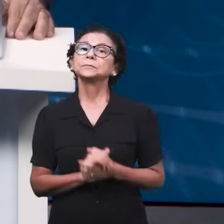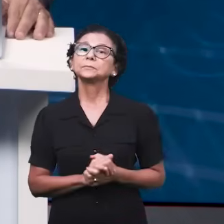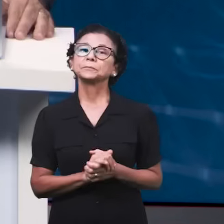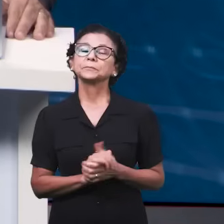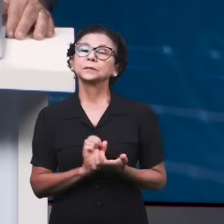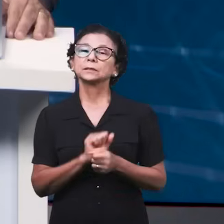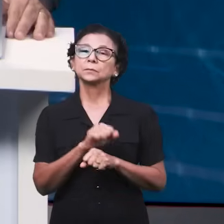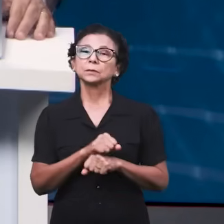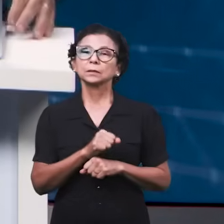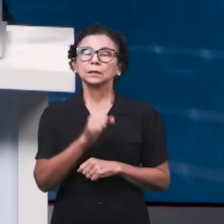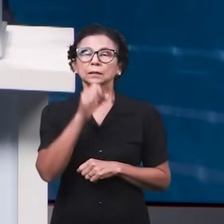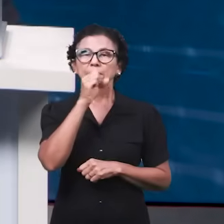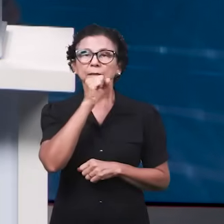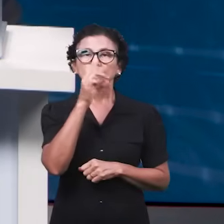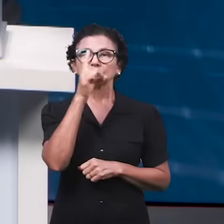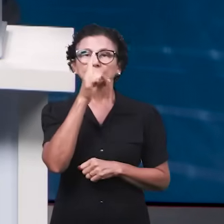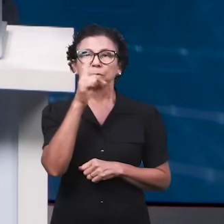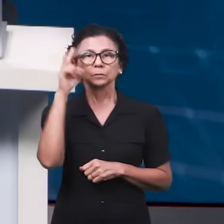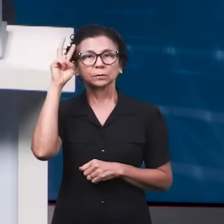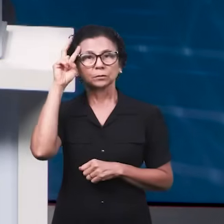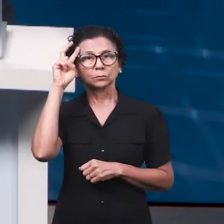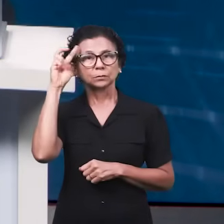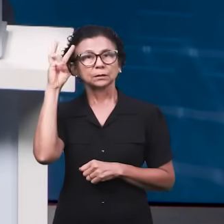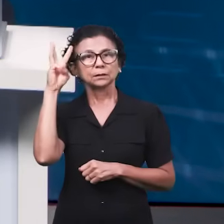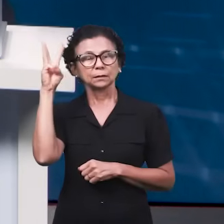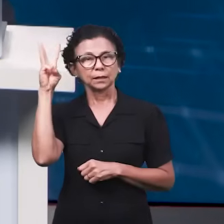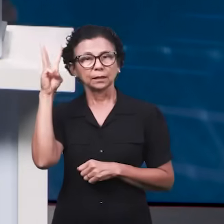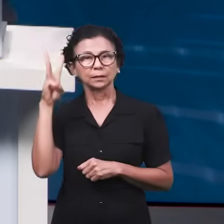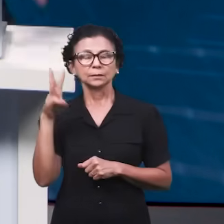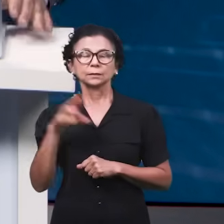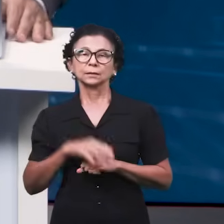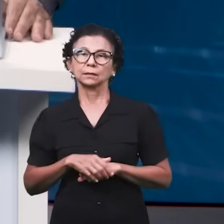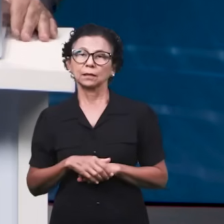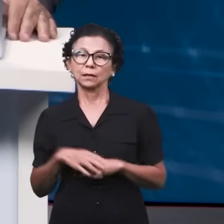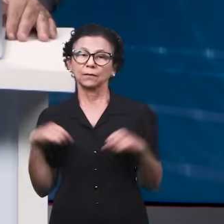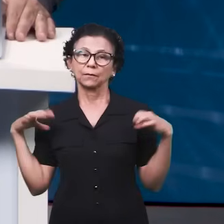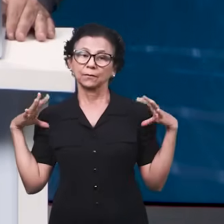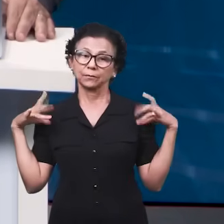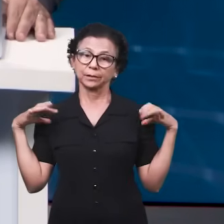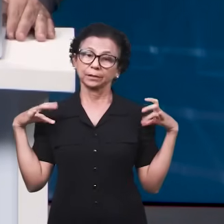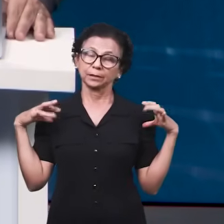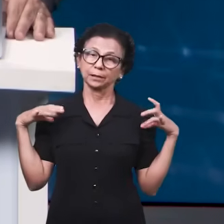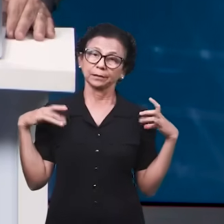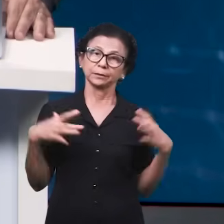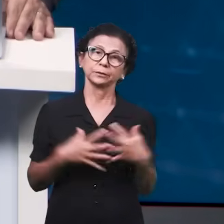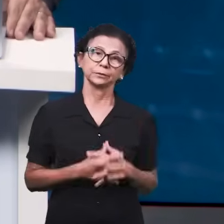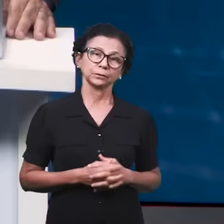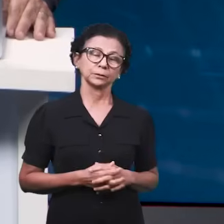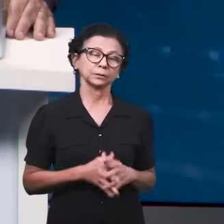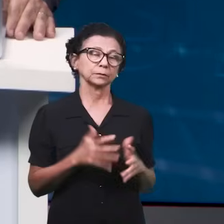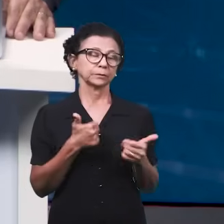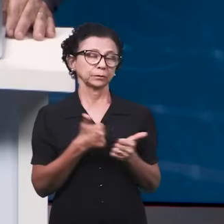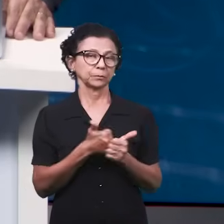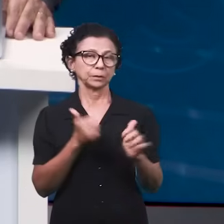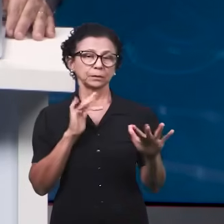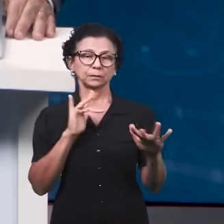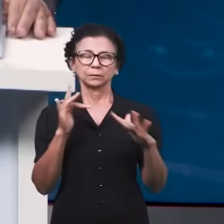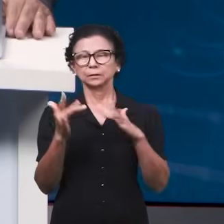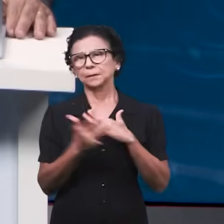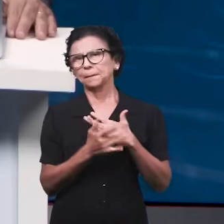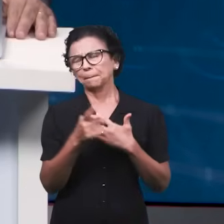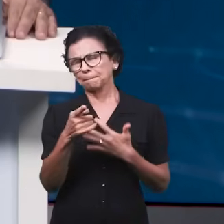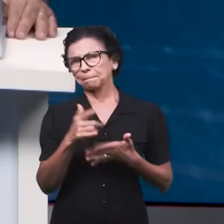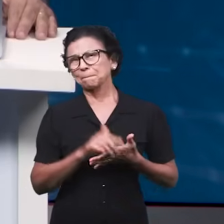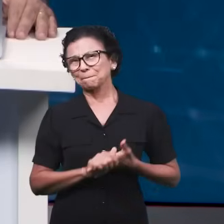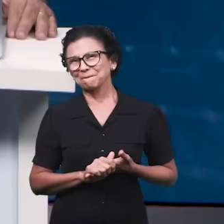sábado e domingo, segunda e terça-feira. O seminário de feriado, E você vai acompanhar tudo pelas nossas redes sociais. E você que está